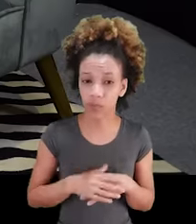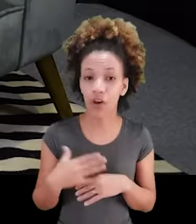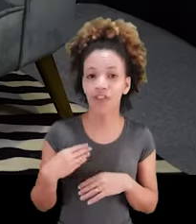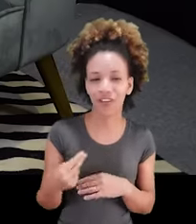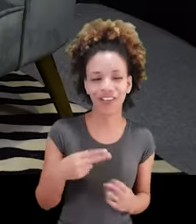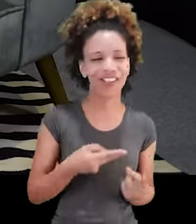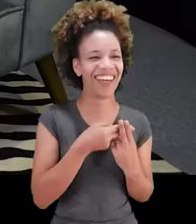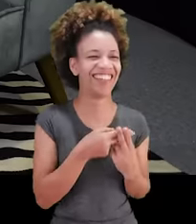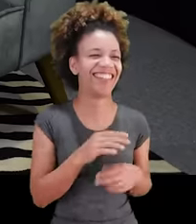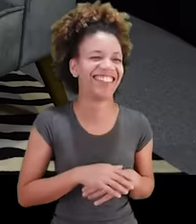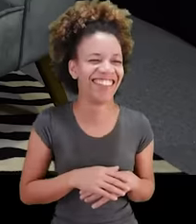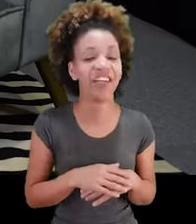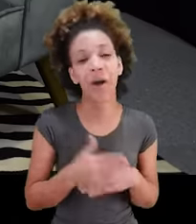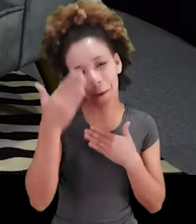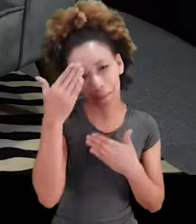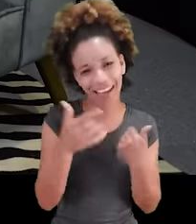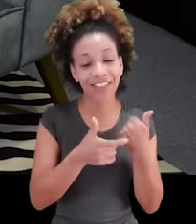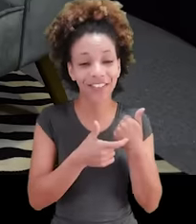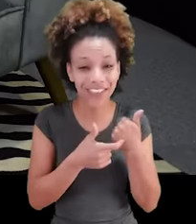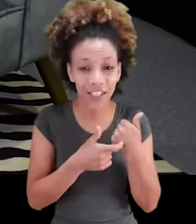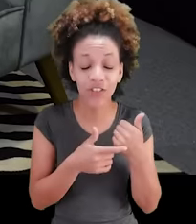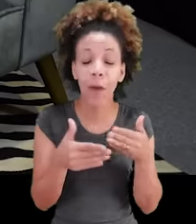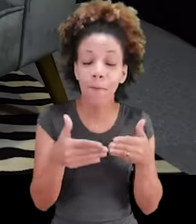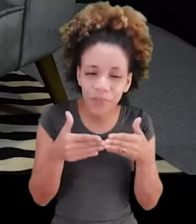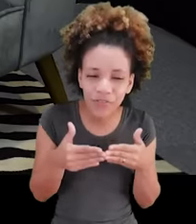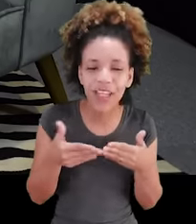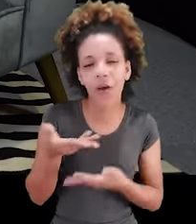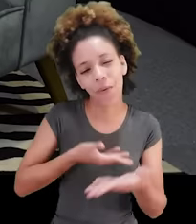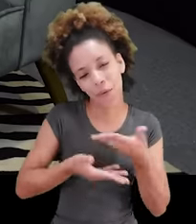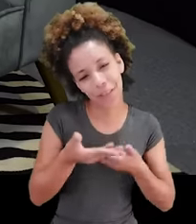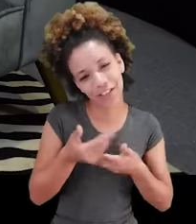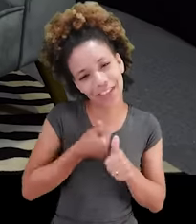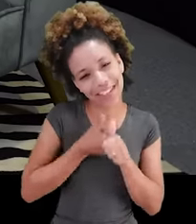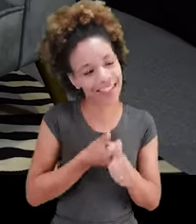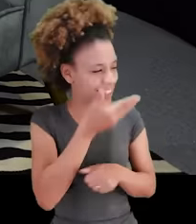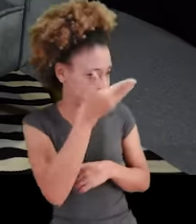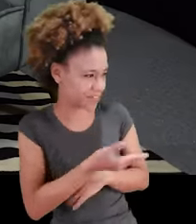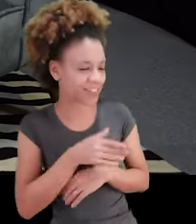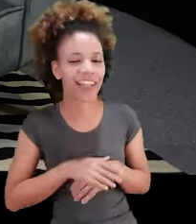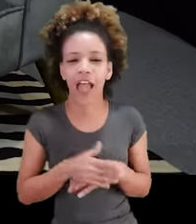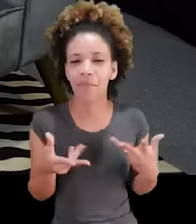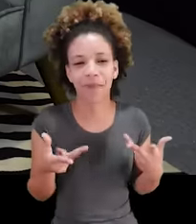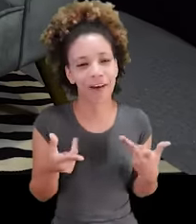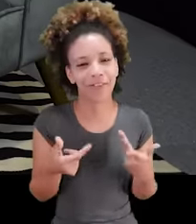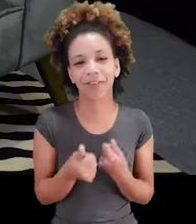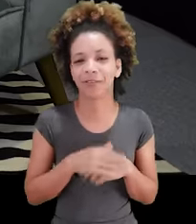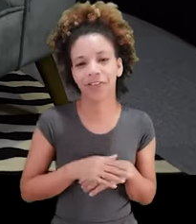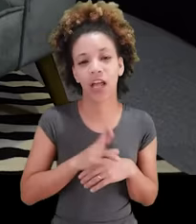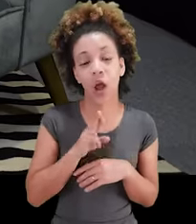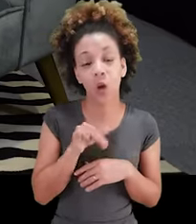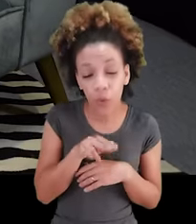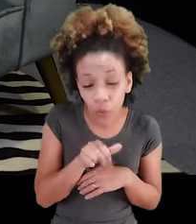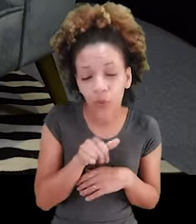do Recluso. Muito obrigado. Deixem o like, por favor, compartilhem e sigam esse cara, que é um lorde.